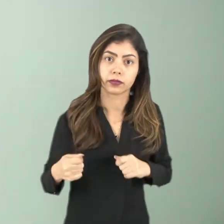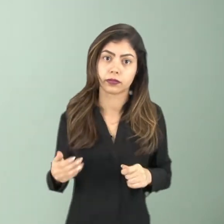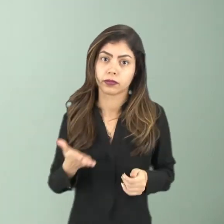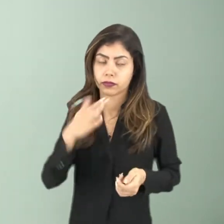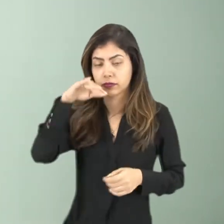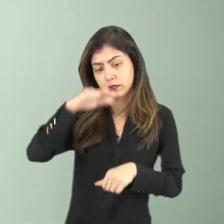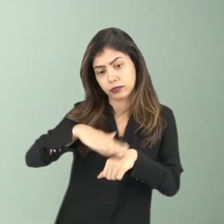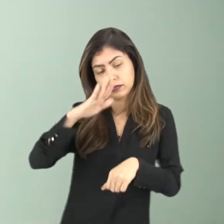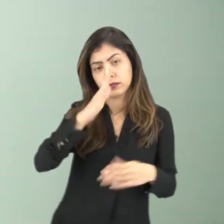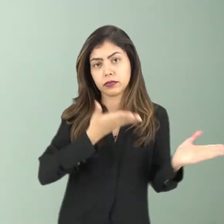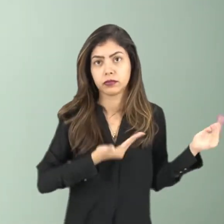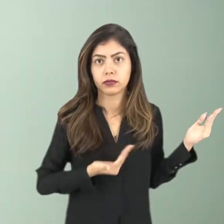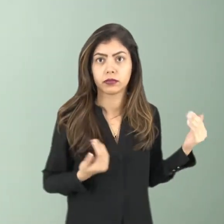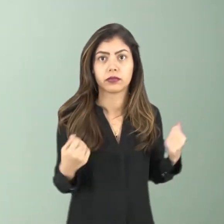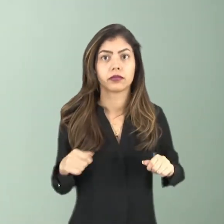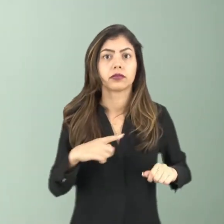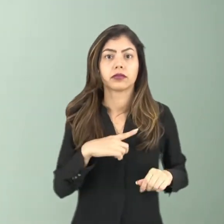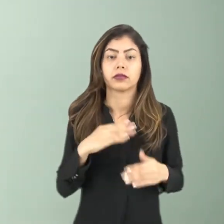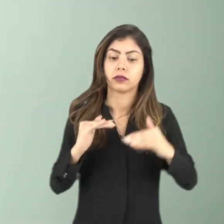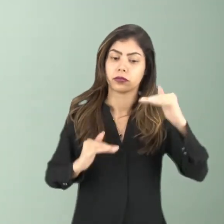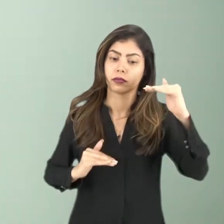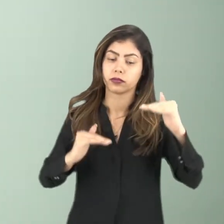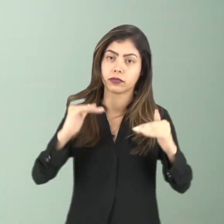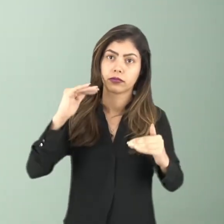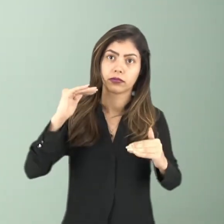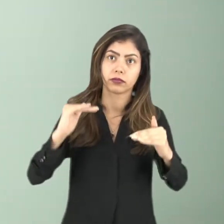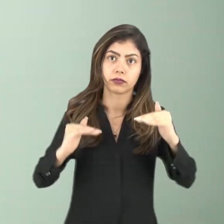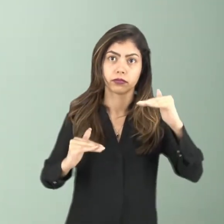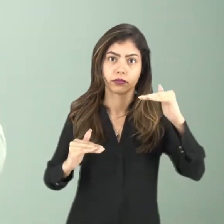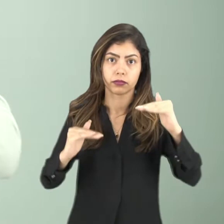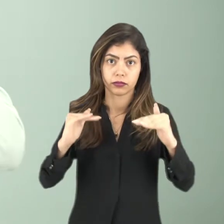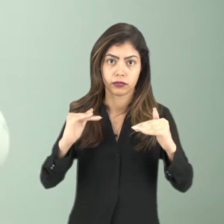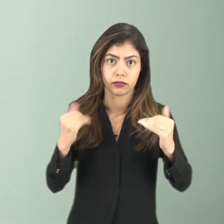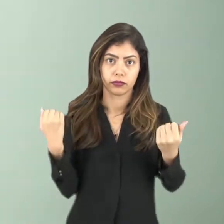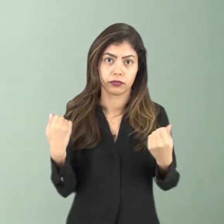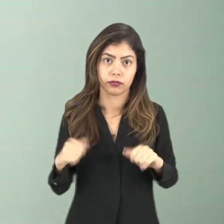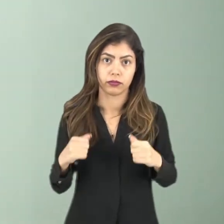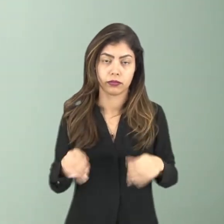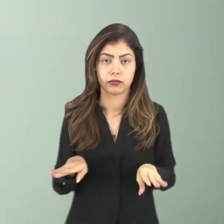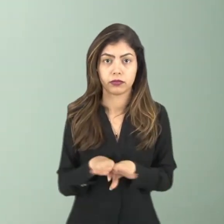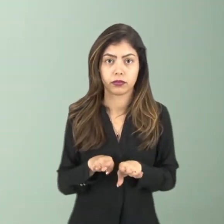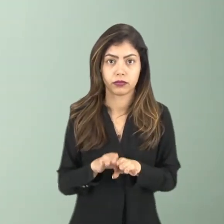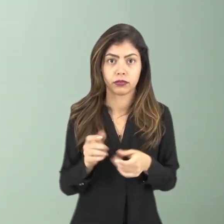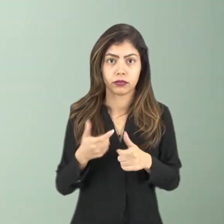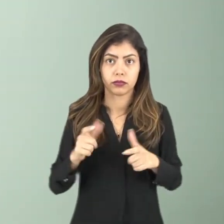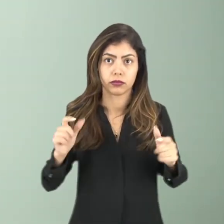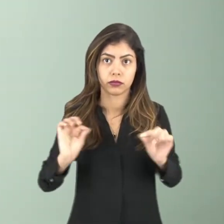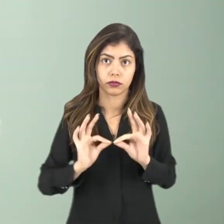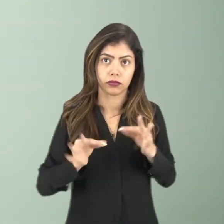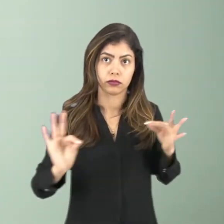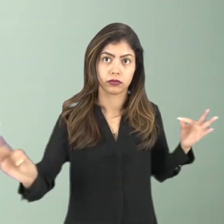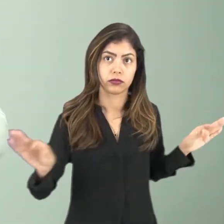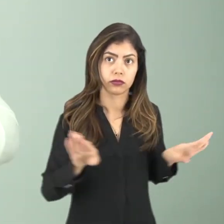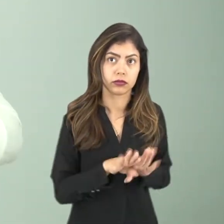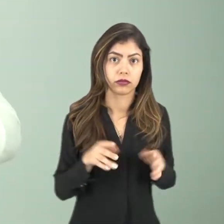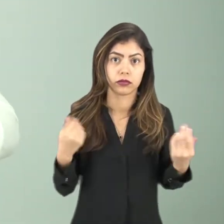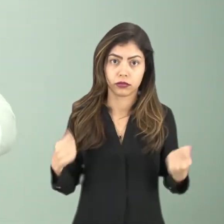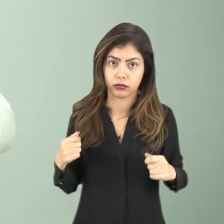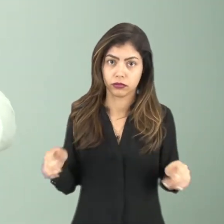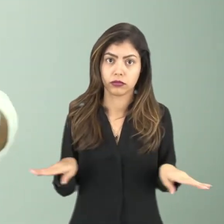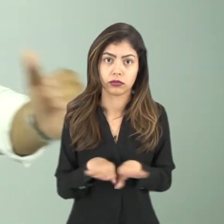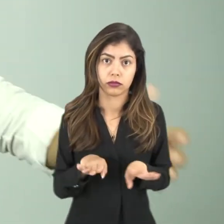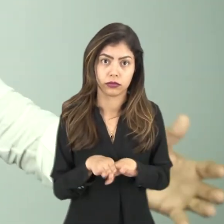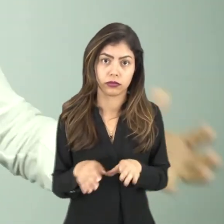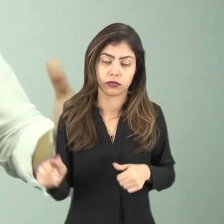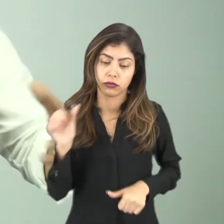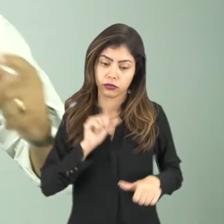Precisamos de mais jovens, tá? Por isso que precisa ter um equilíbrio. Precisamos ter alta taxa de longevidade, de expectativa de vida,